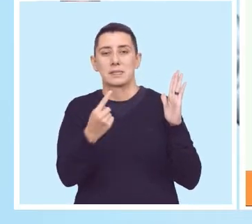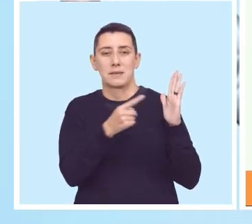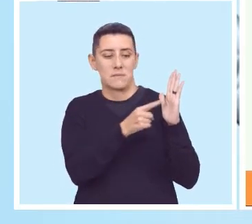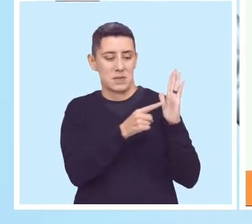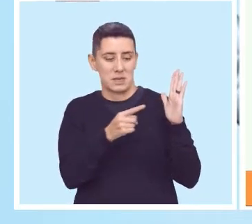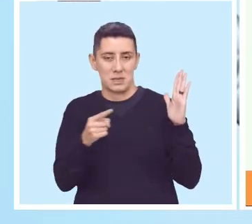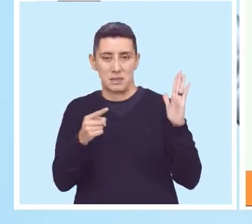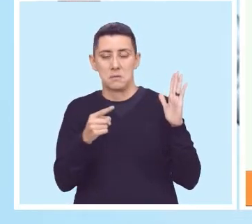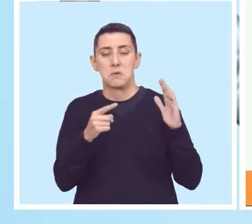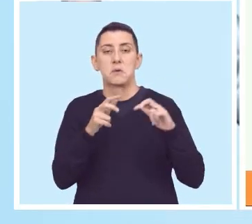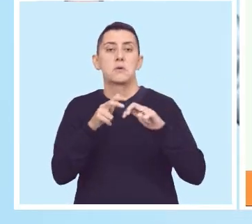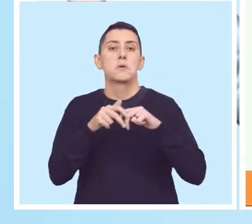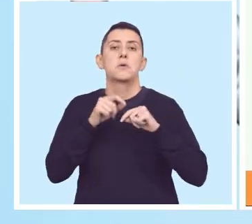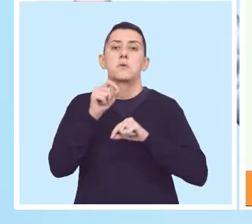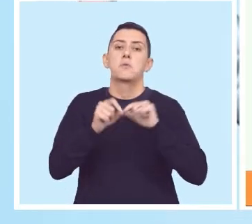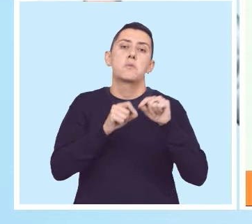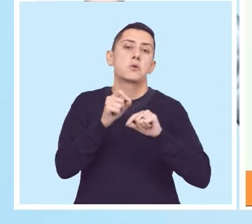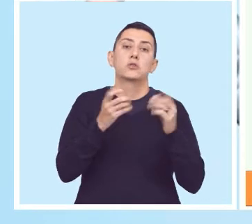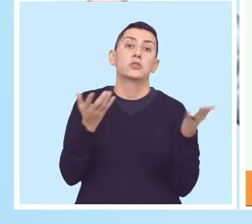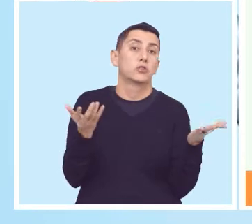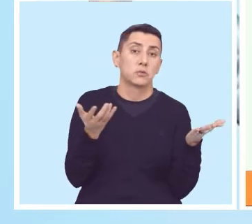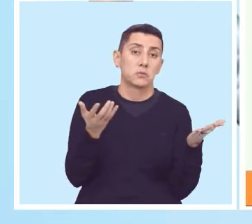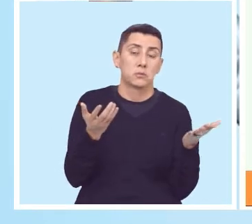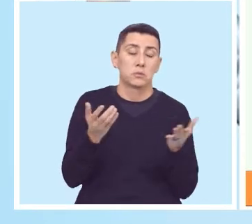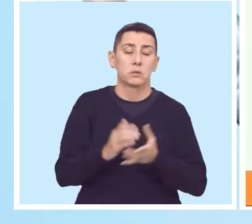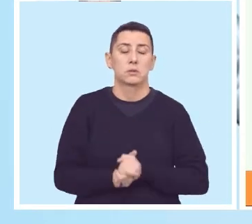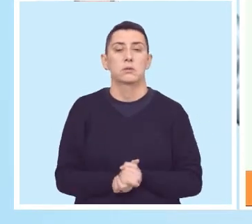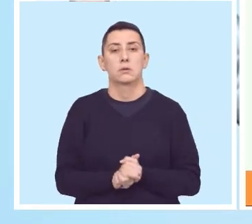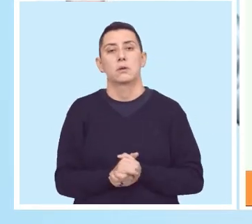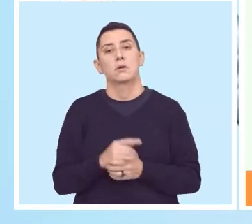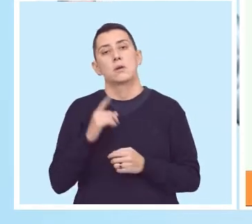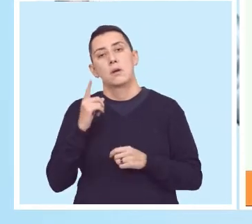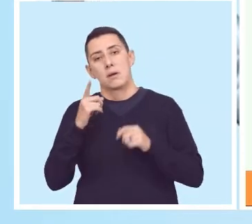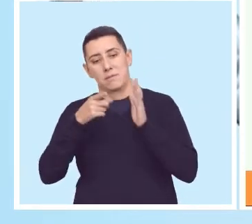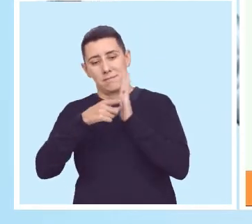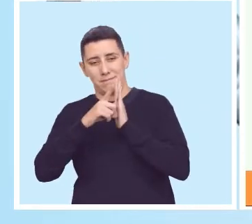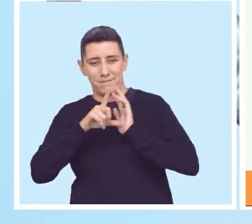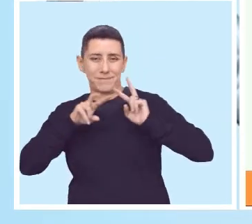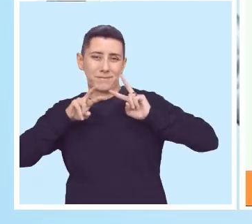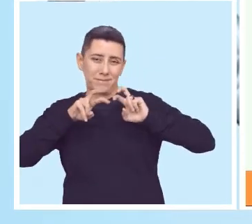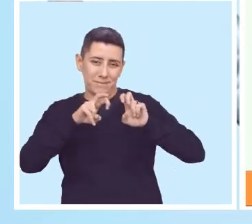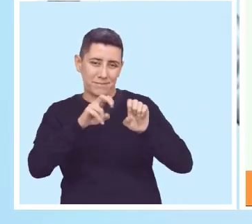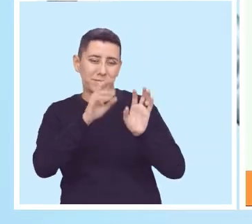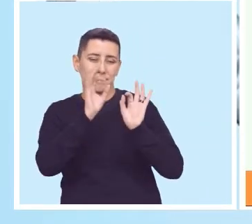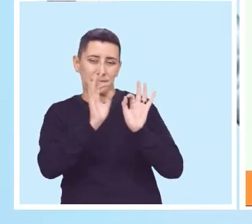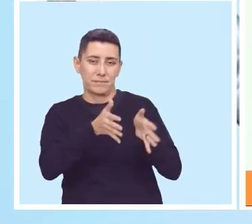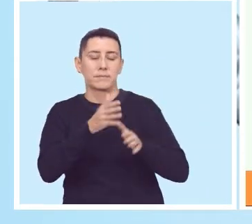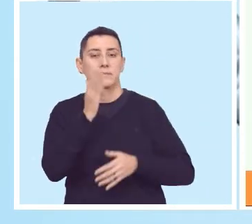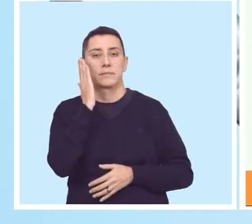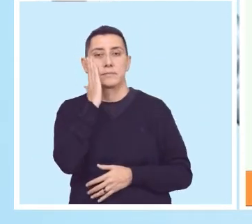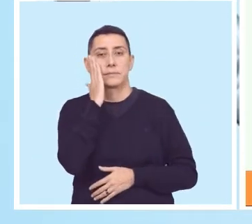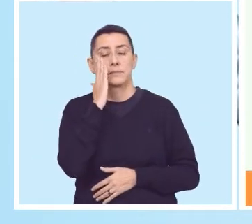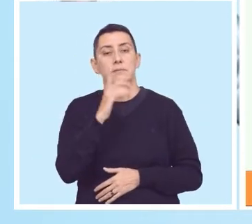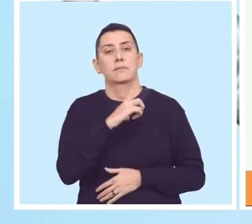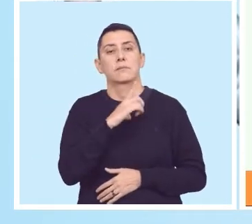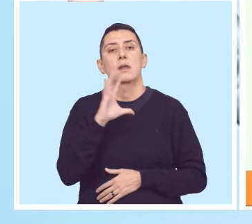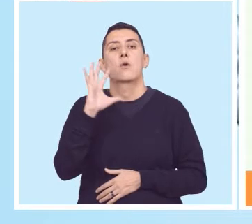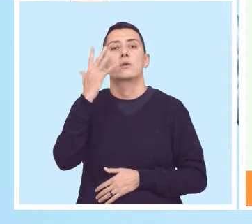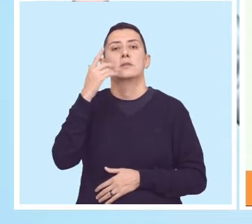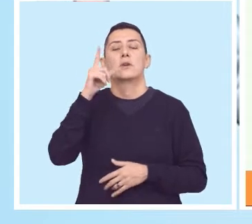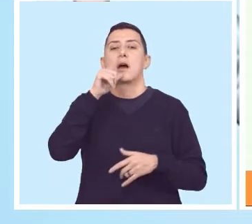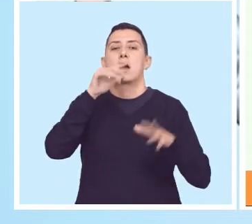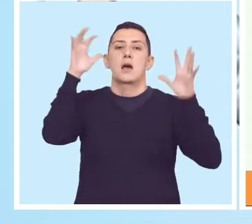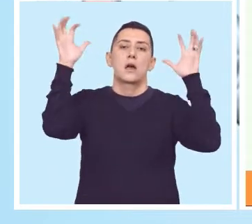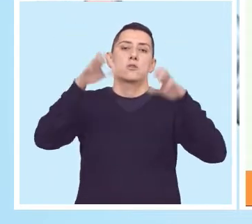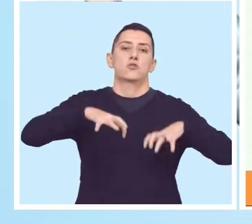que motivo? Provavelmente, pelo que a gente observou, provavelmente houve ali muita chuva